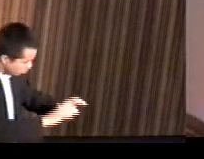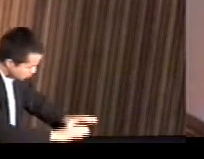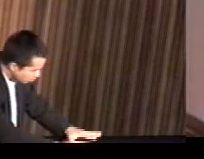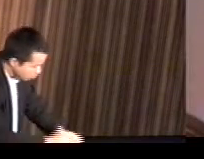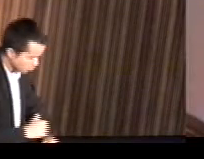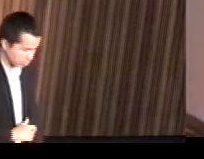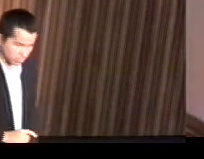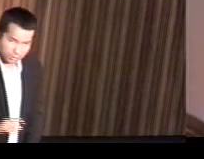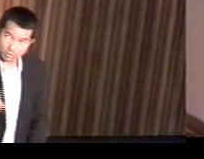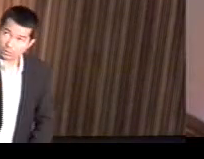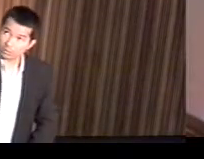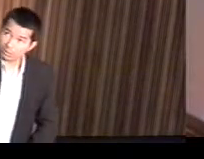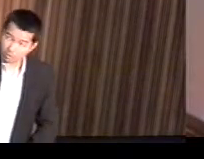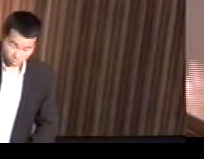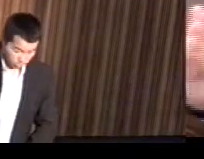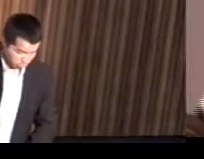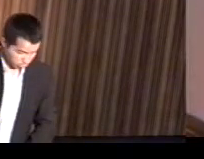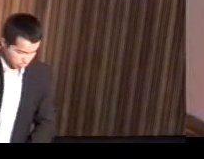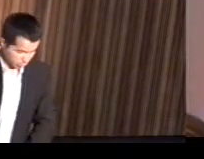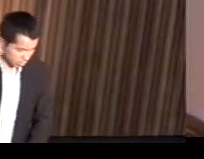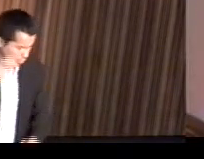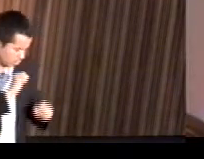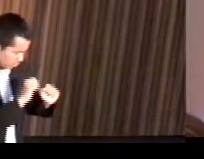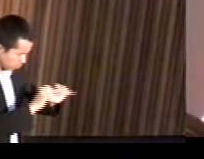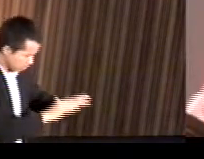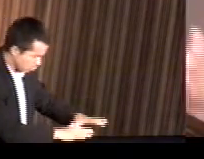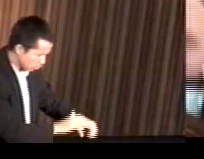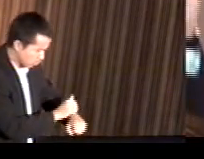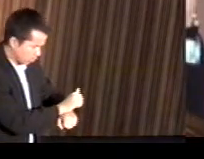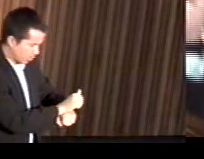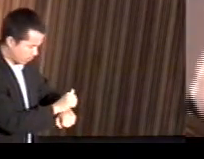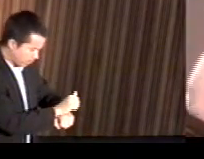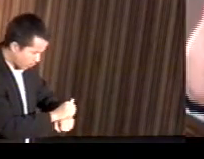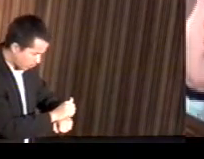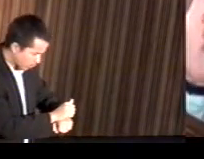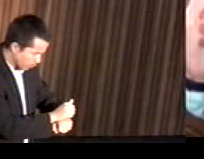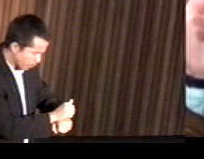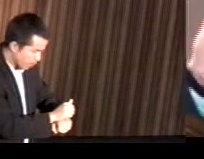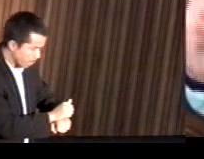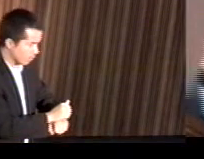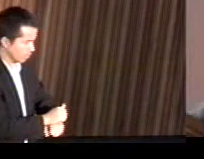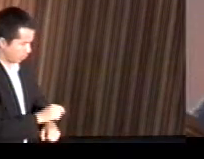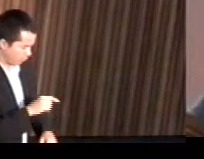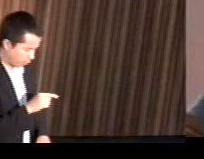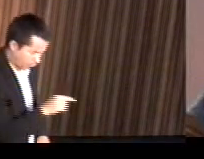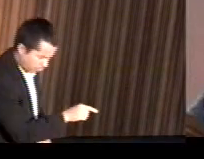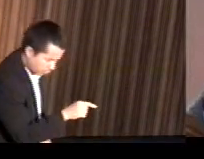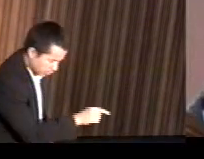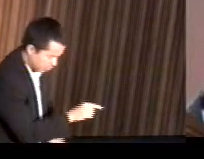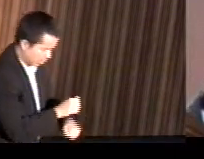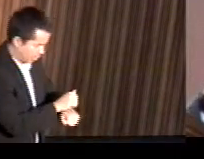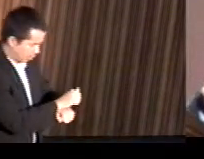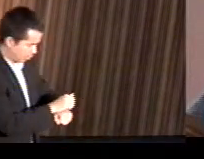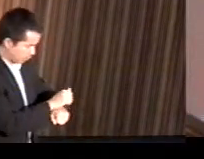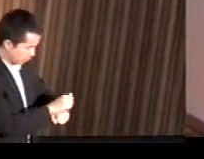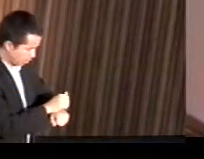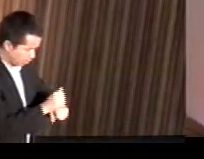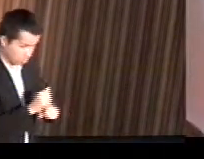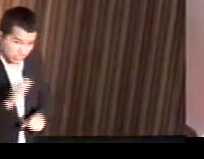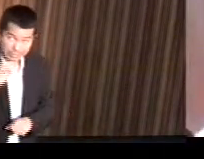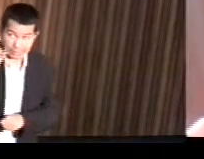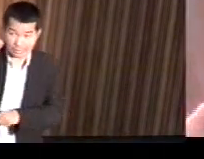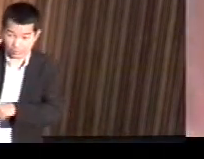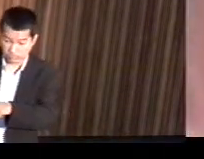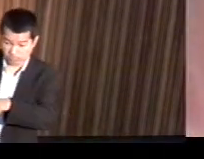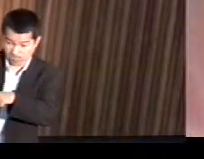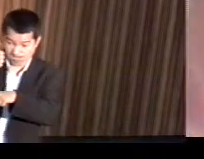Senhor te abençoou, Abraão, dizendo, haja Abraão, seja abençoado pelo Deus Altíssimo, que criou o céu e